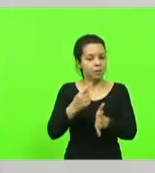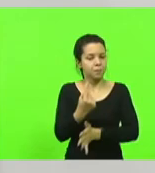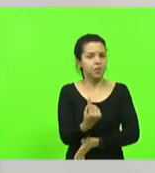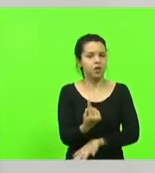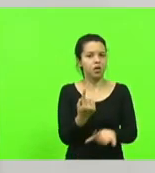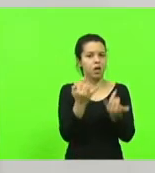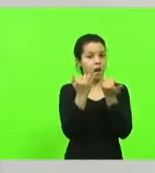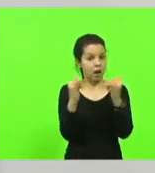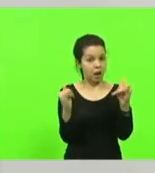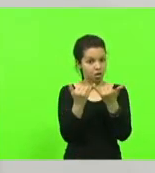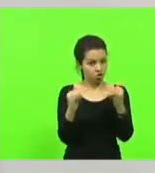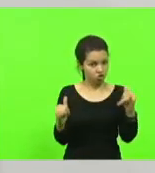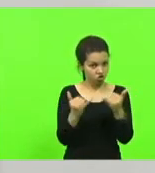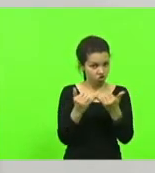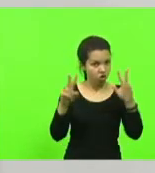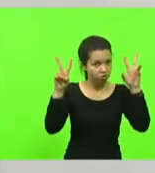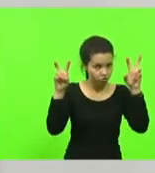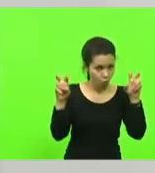energia elétrica.